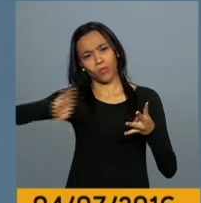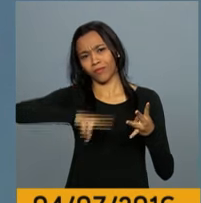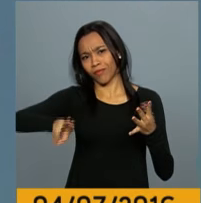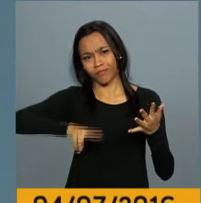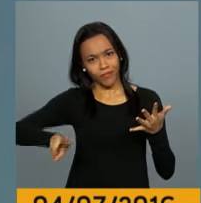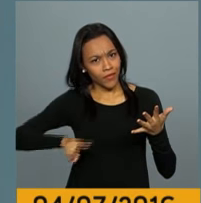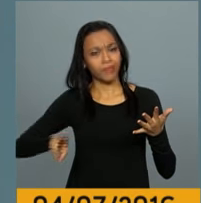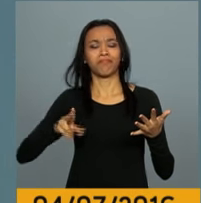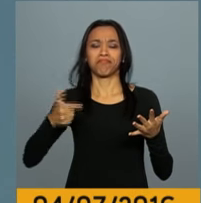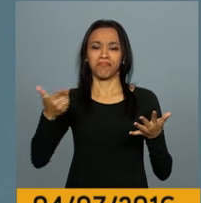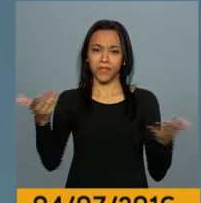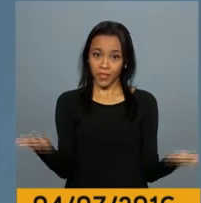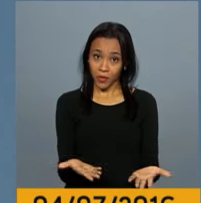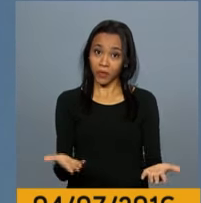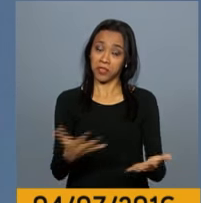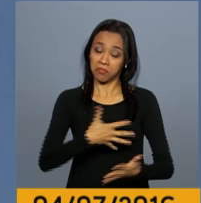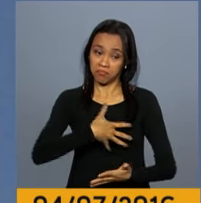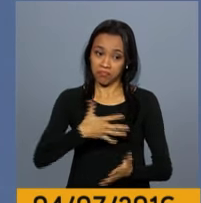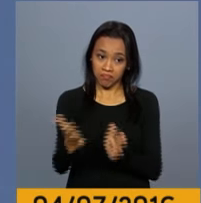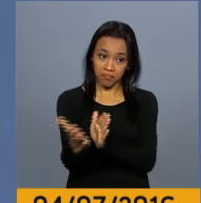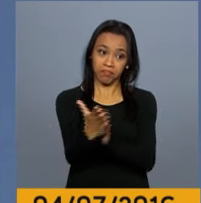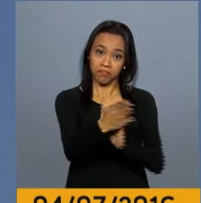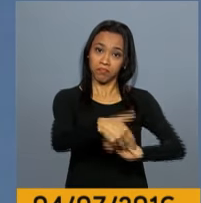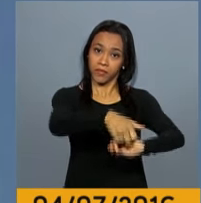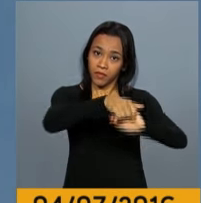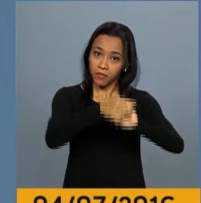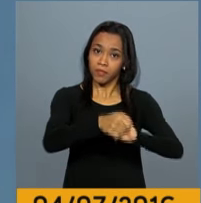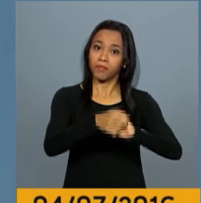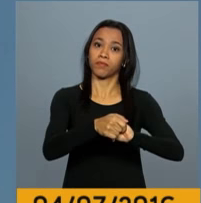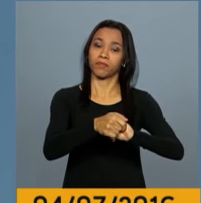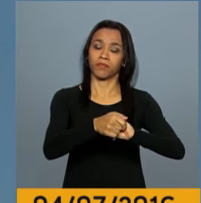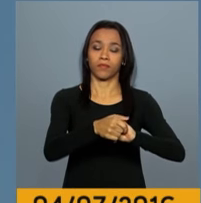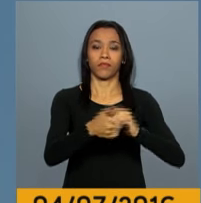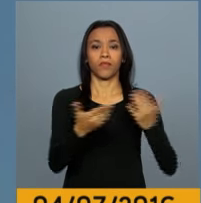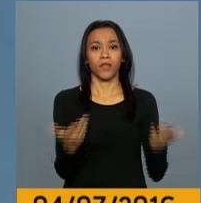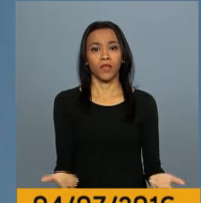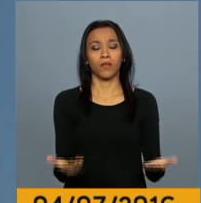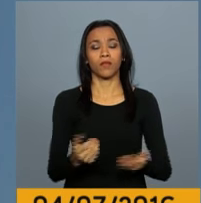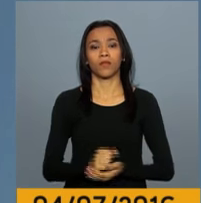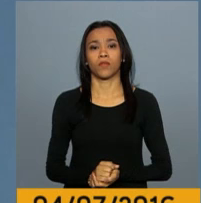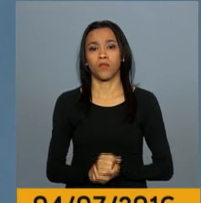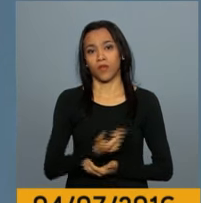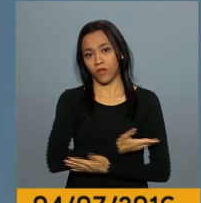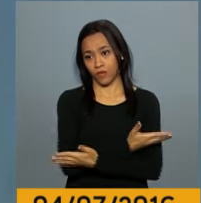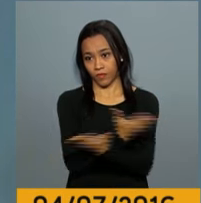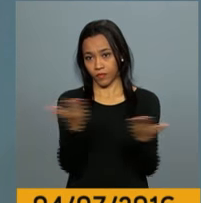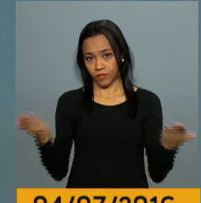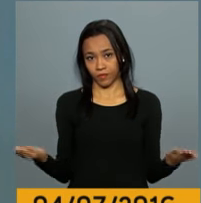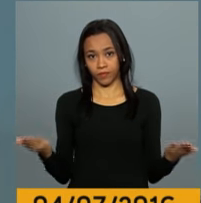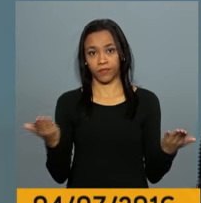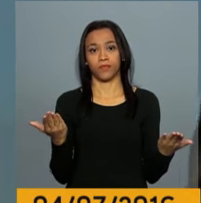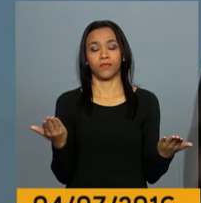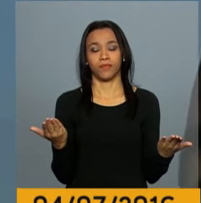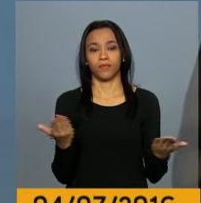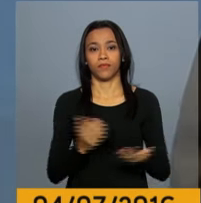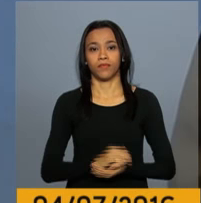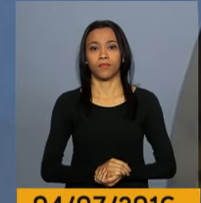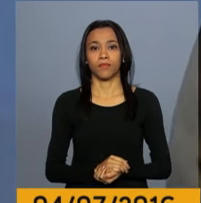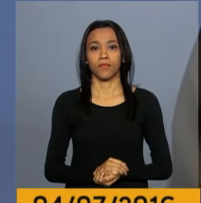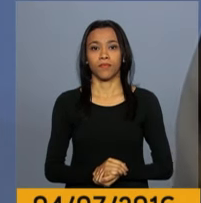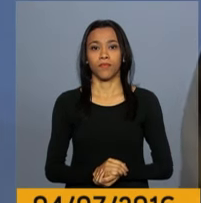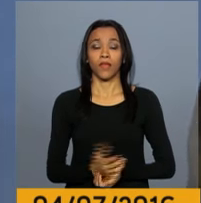merecem os nossos cumprimentos. Portanto, senhoras e senhores,